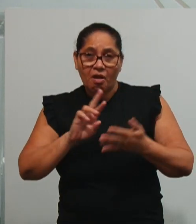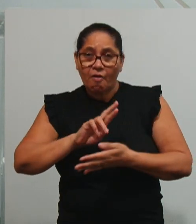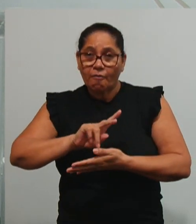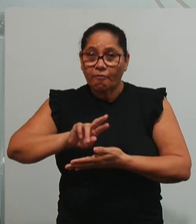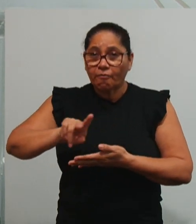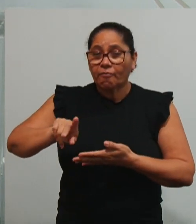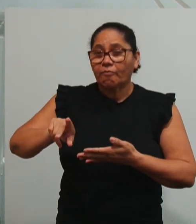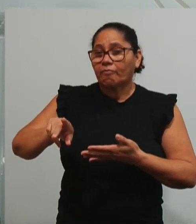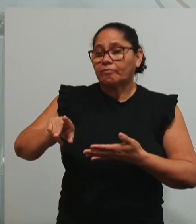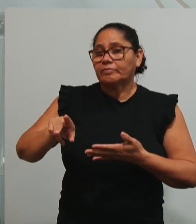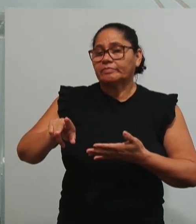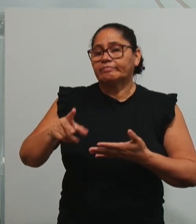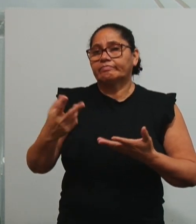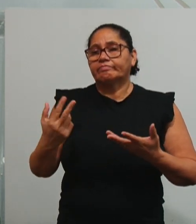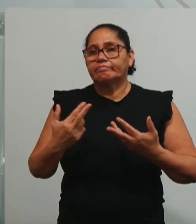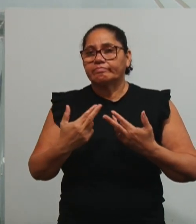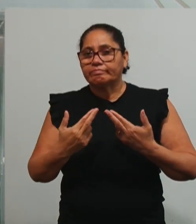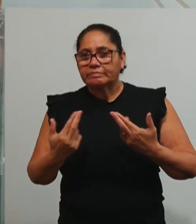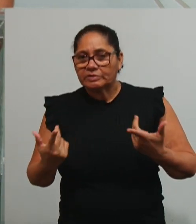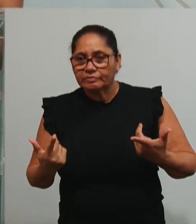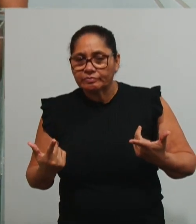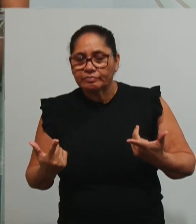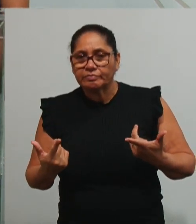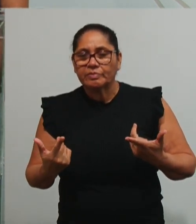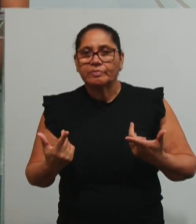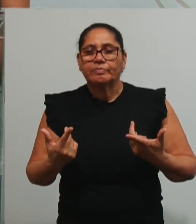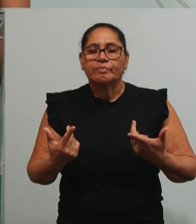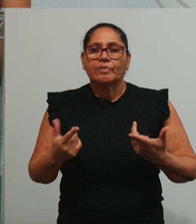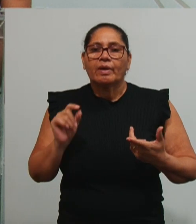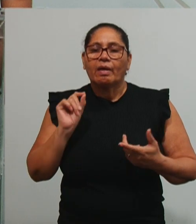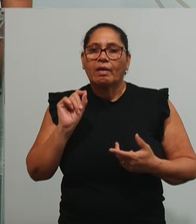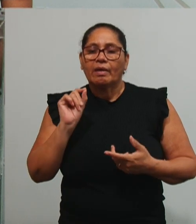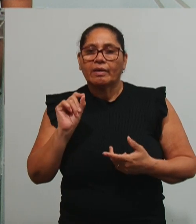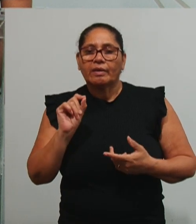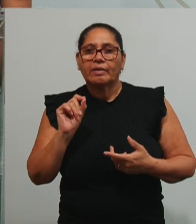formalização, né? Essa formalização é